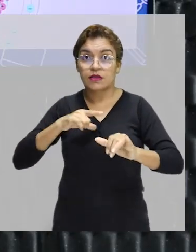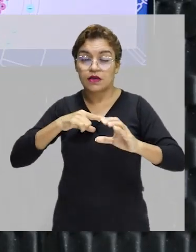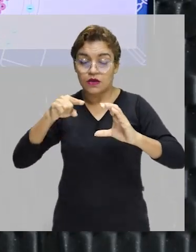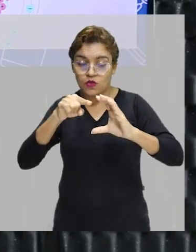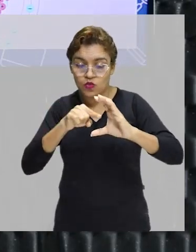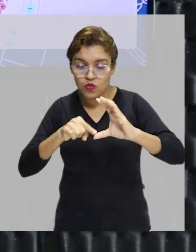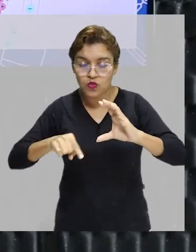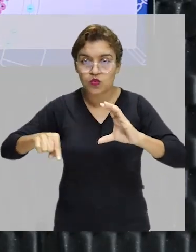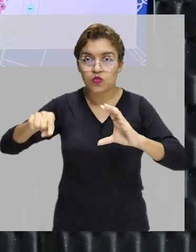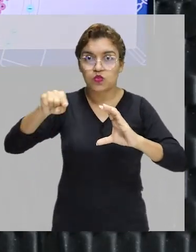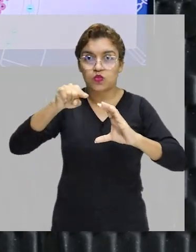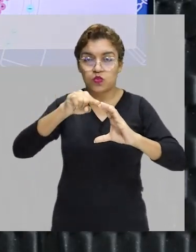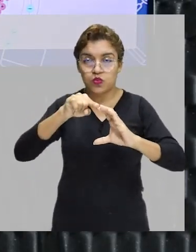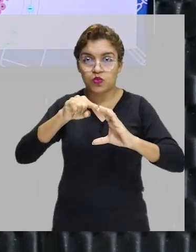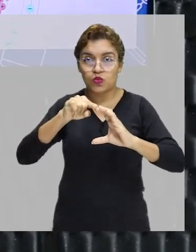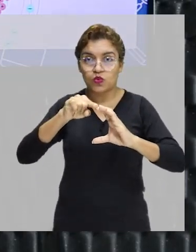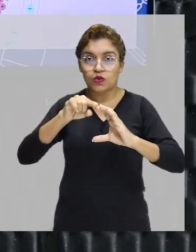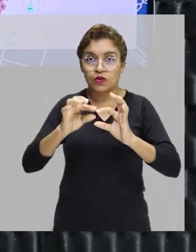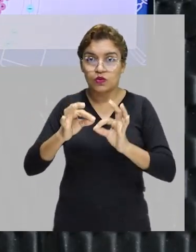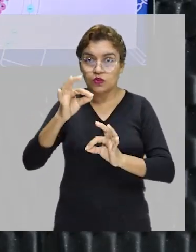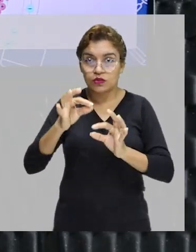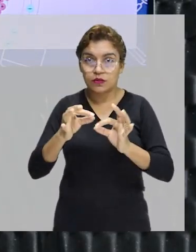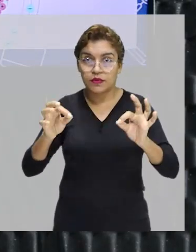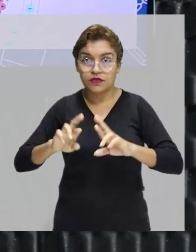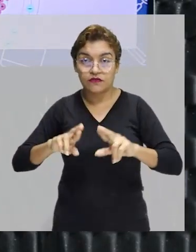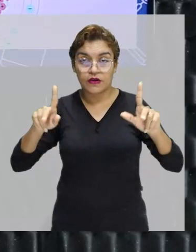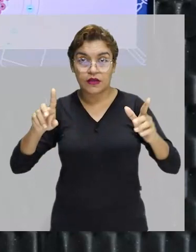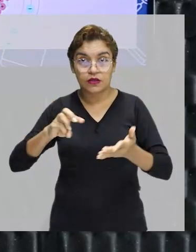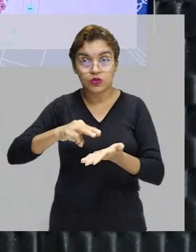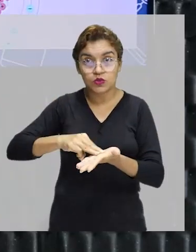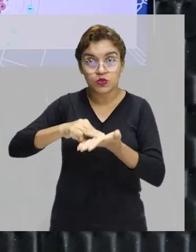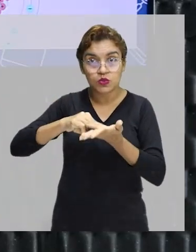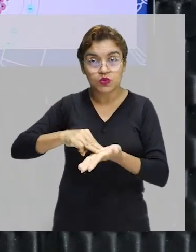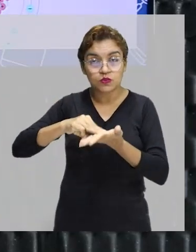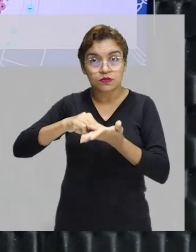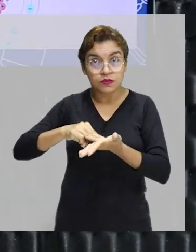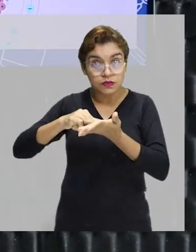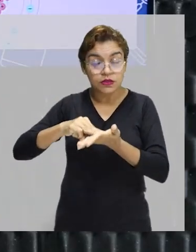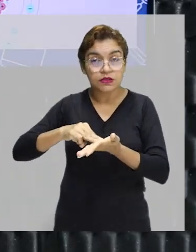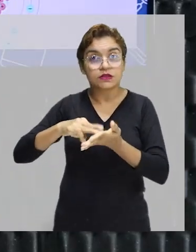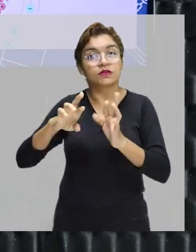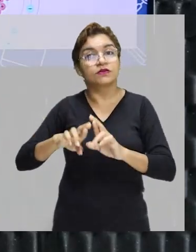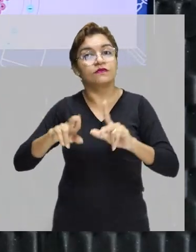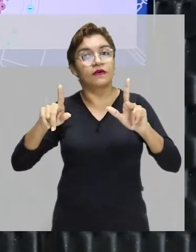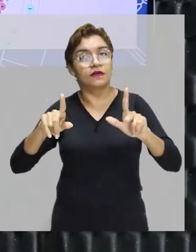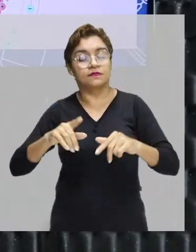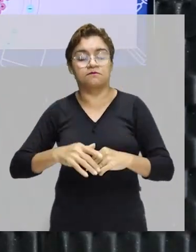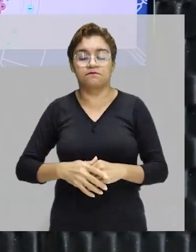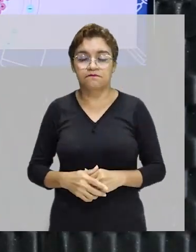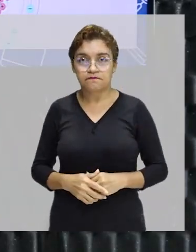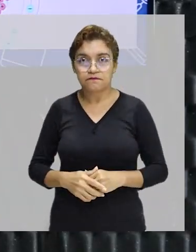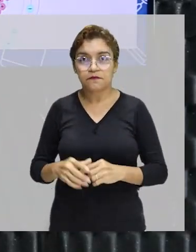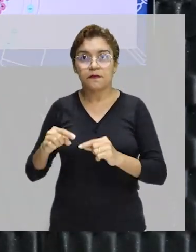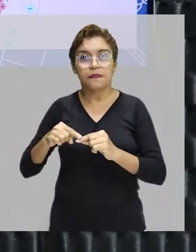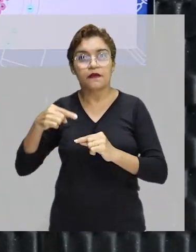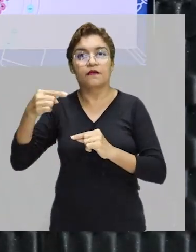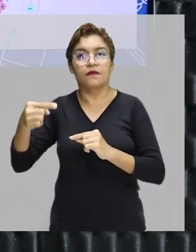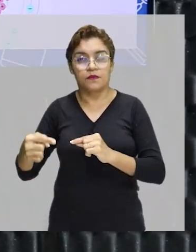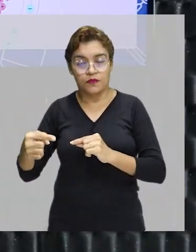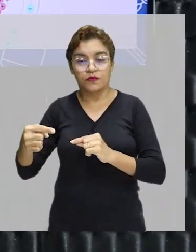um tamanho diferente e de uma massa com uma massa diferente. Bom, logo em